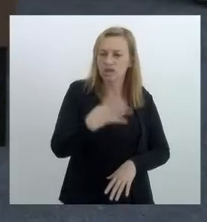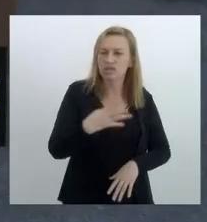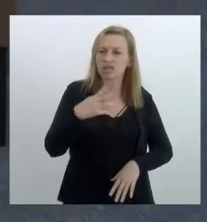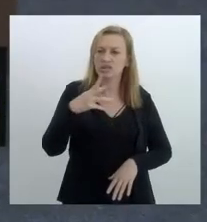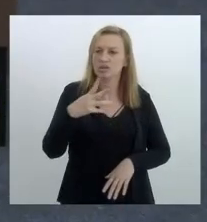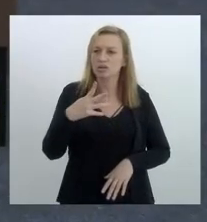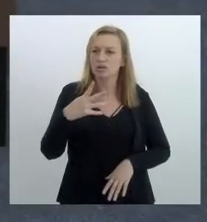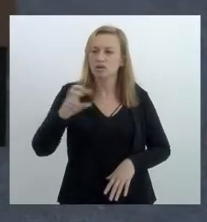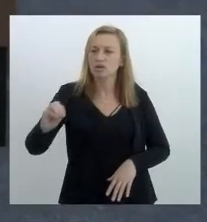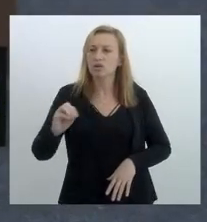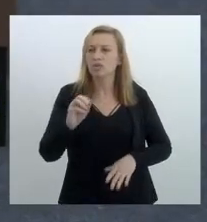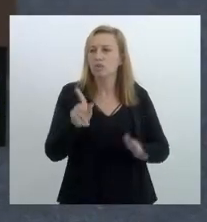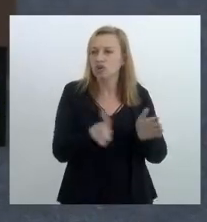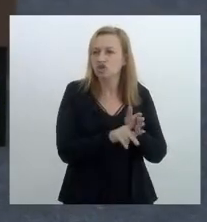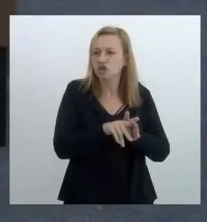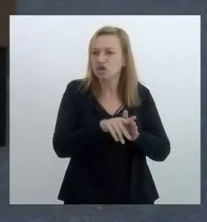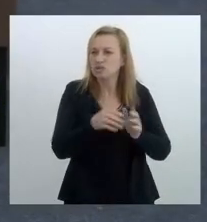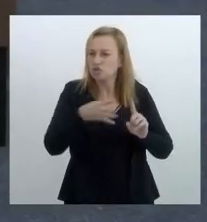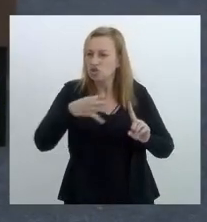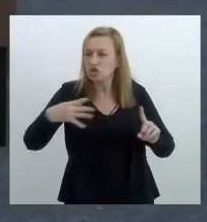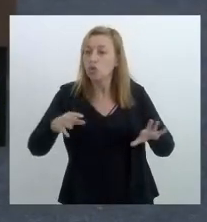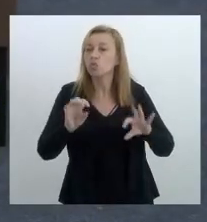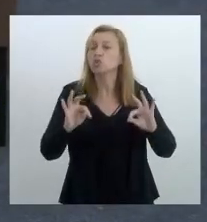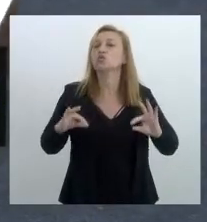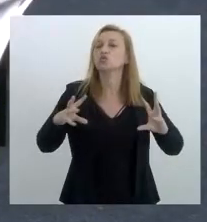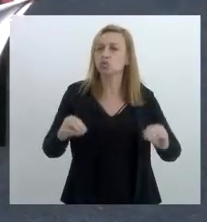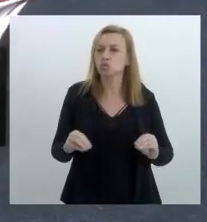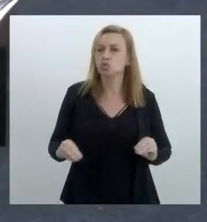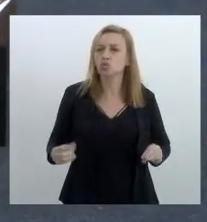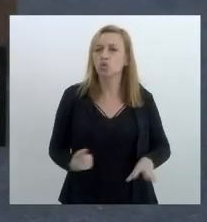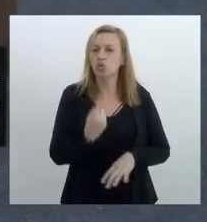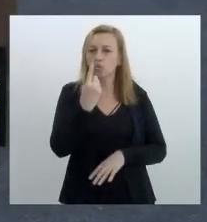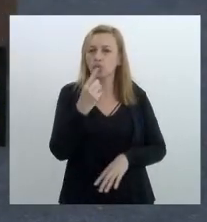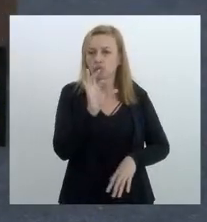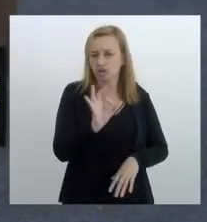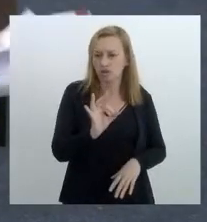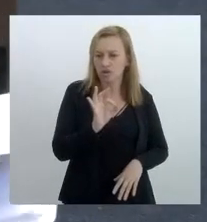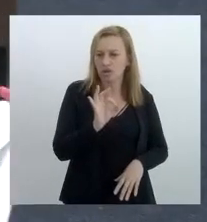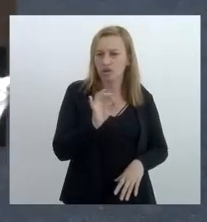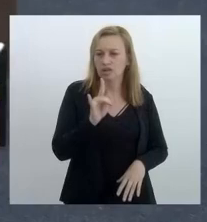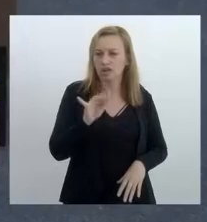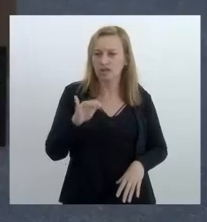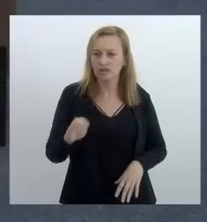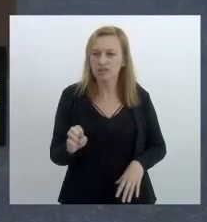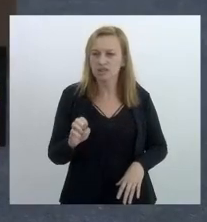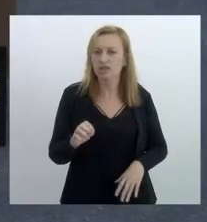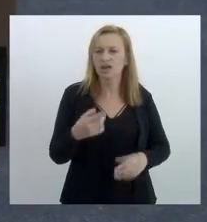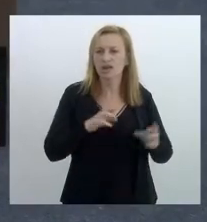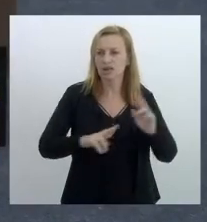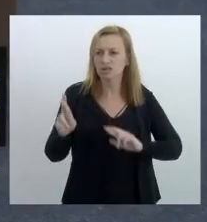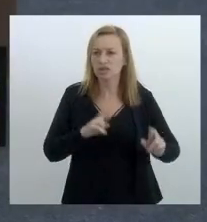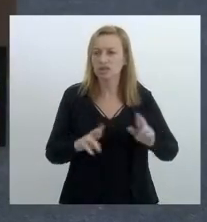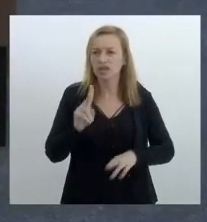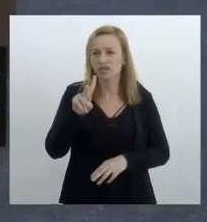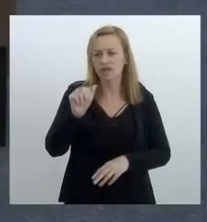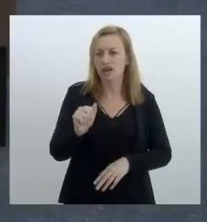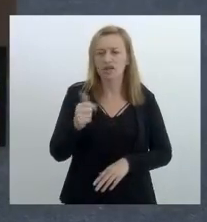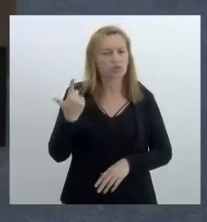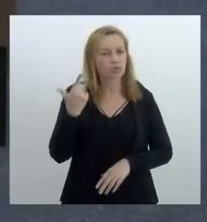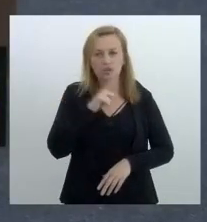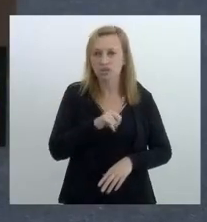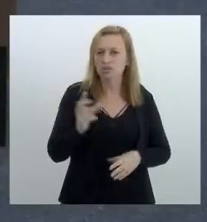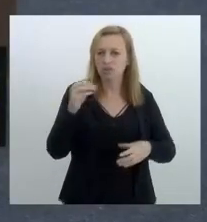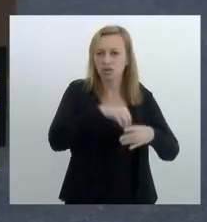extensão? Tudo isso com um déficit em relação a vagas que não conseguimos colocar em